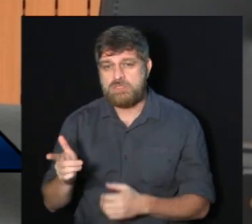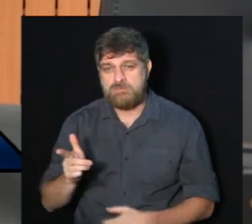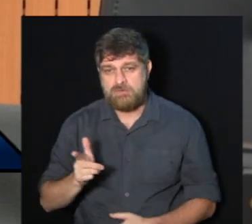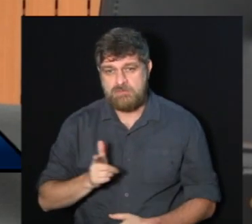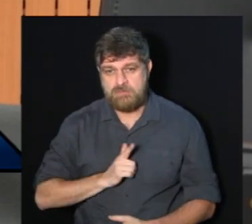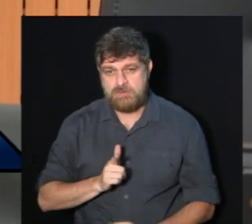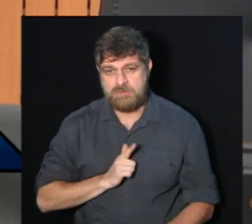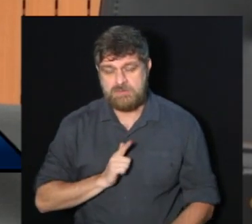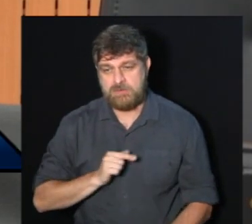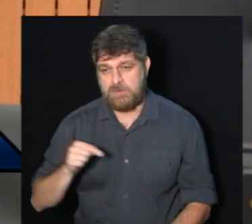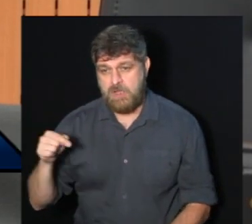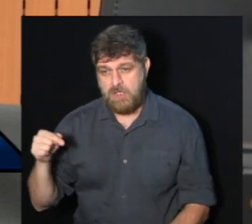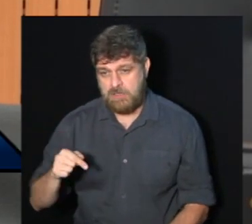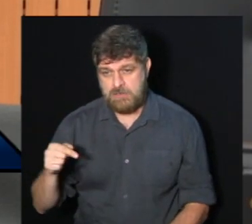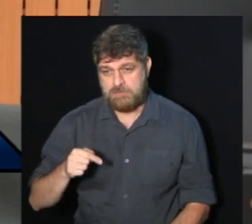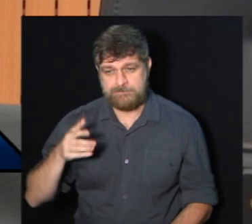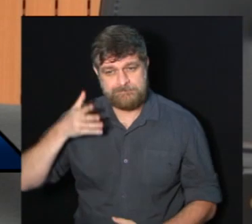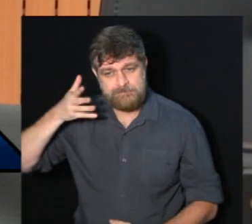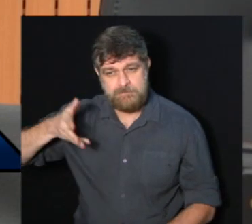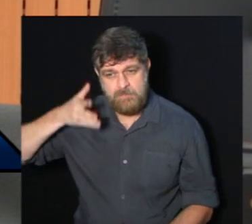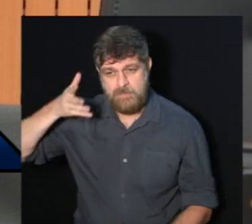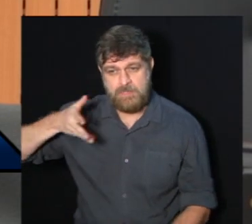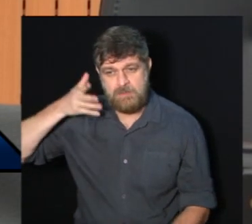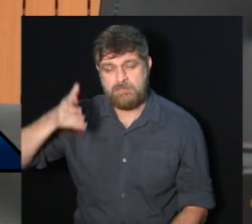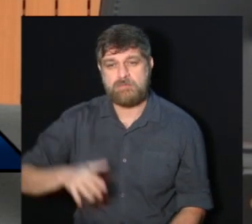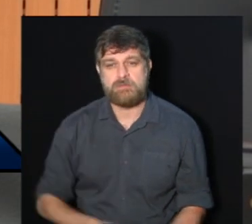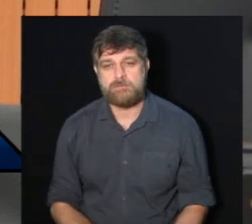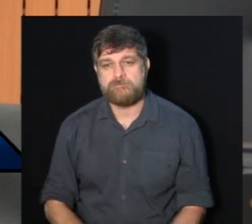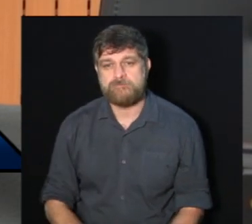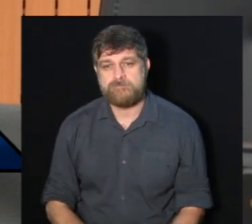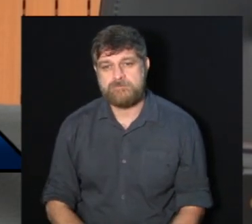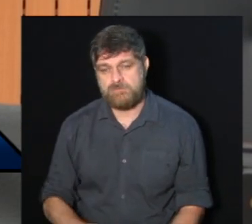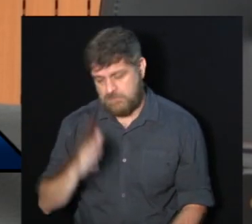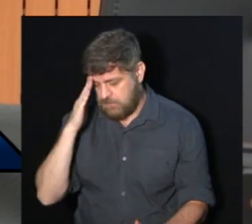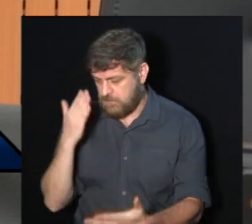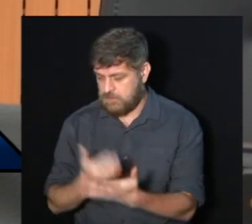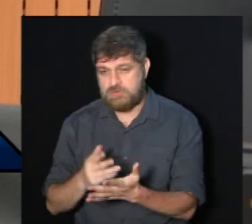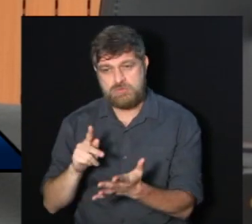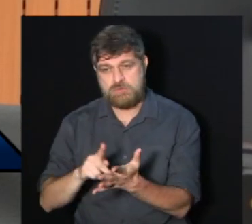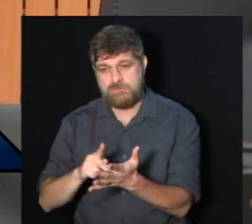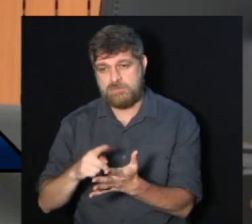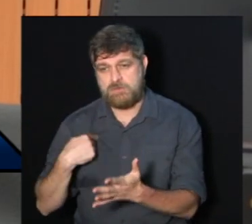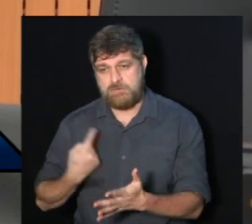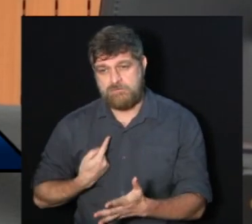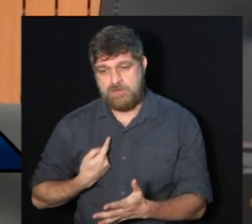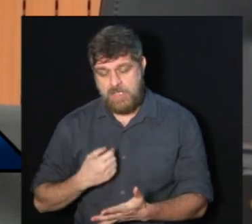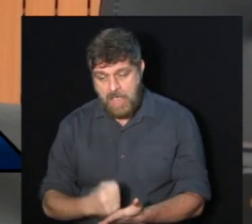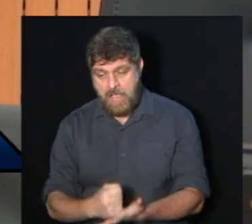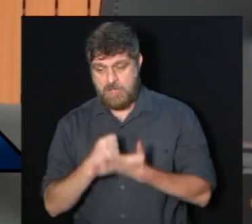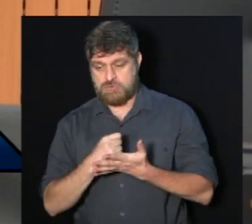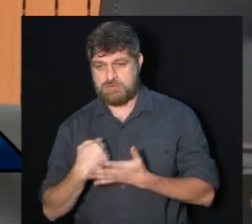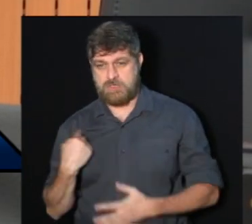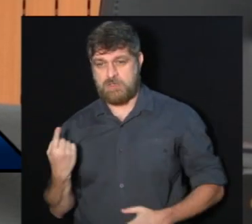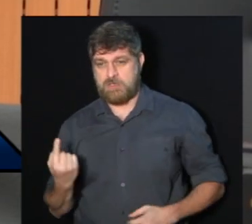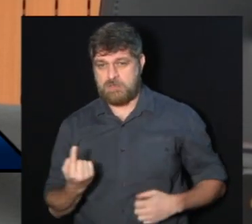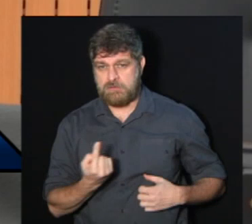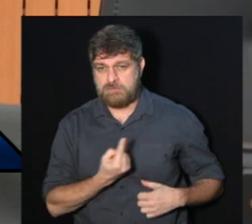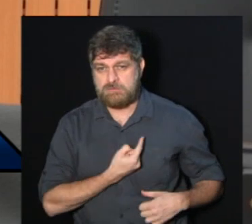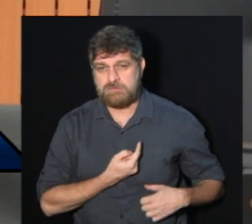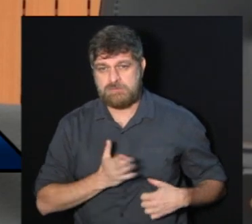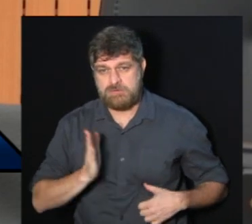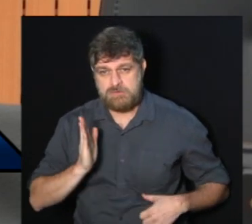aqui uma palestra com certeza absoluta, vai ajudar todos nós que estamos já